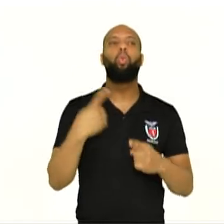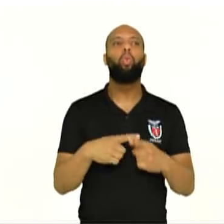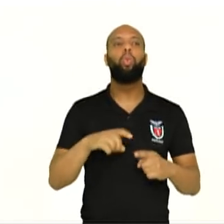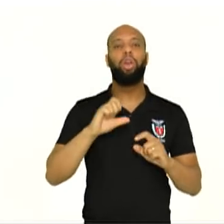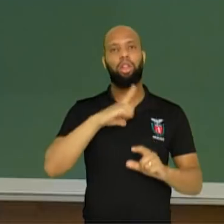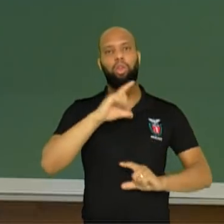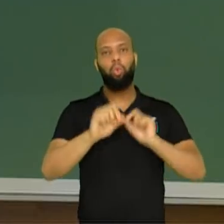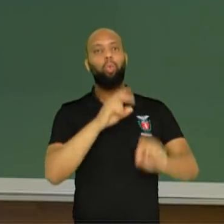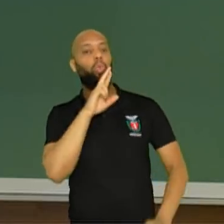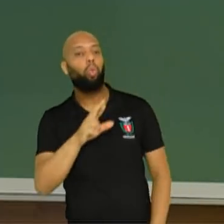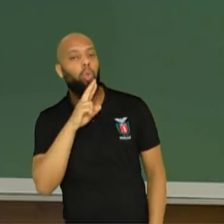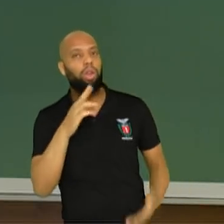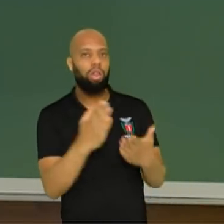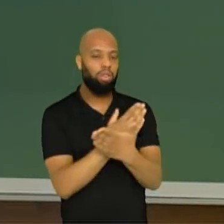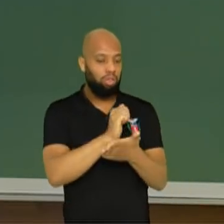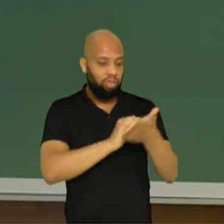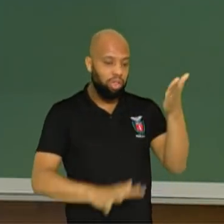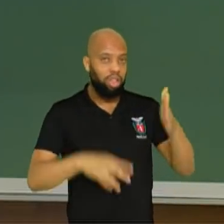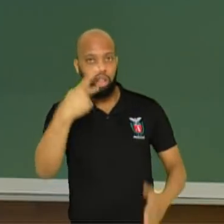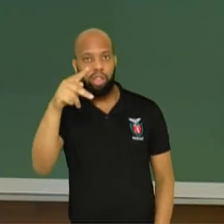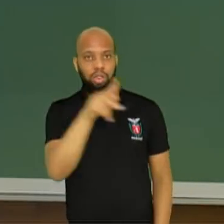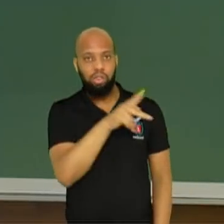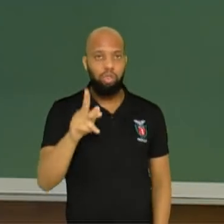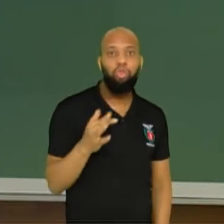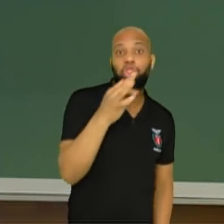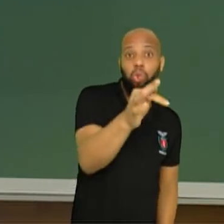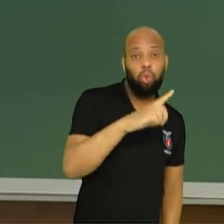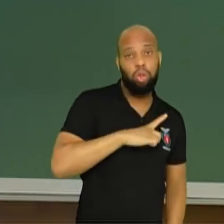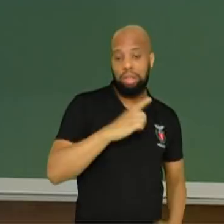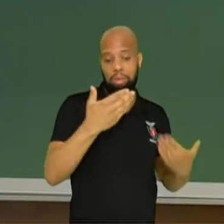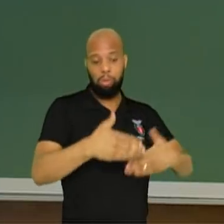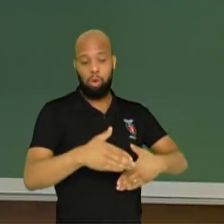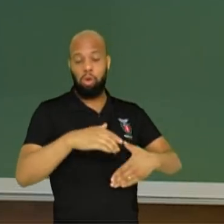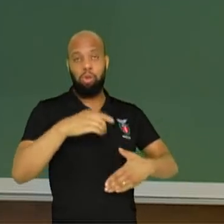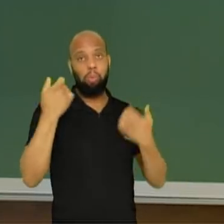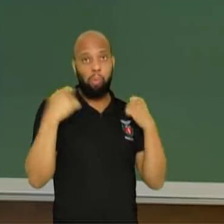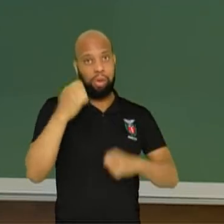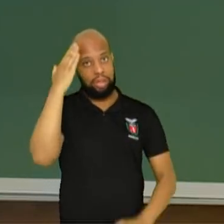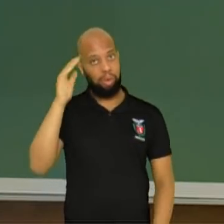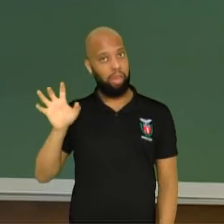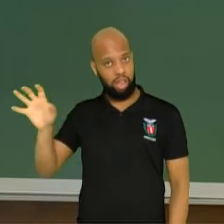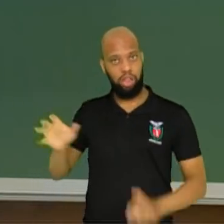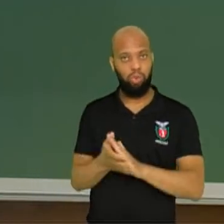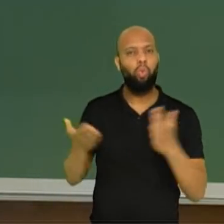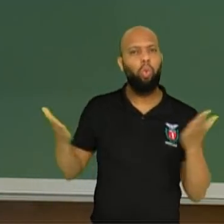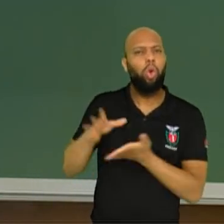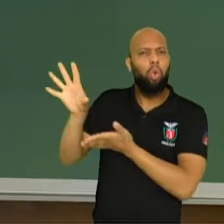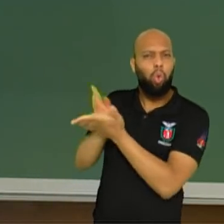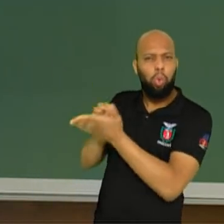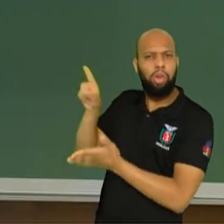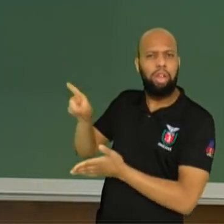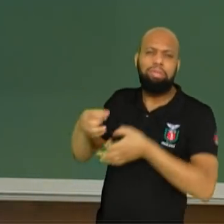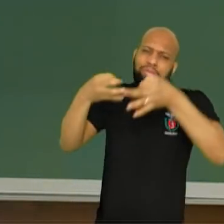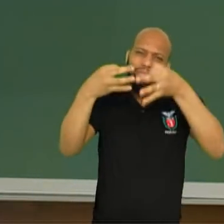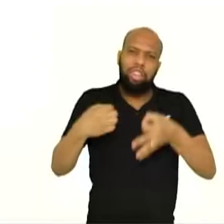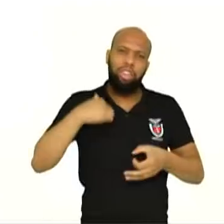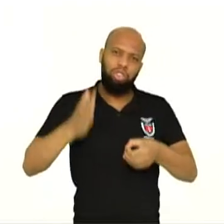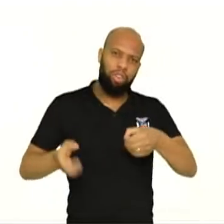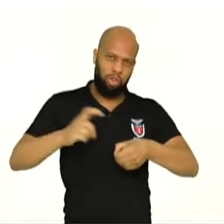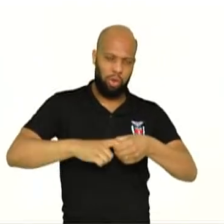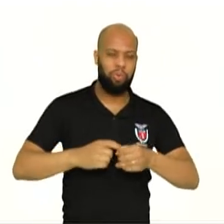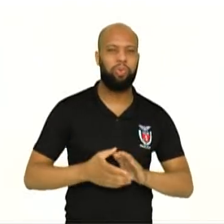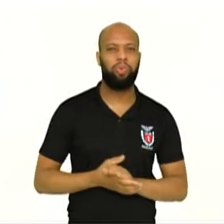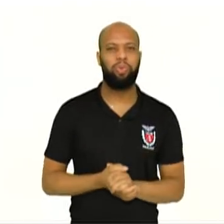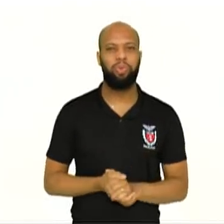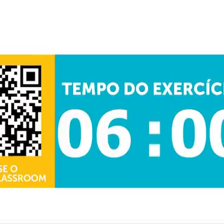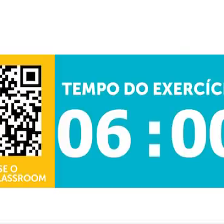tenha que responder uma atividade, seu professor passe uma avaliação depois e você precise disso daqui. Então faz com capricho no caderno e daqui a pouquinho eu